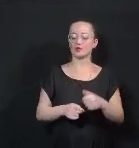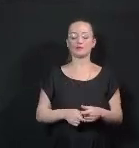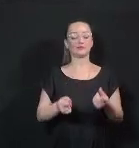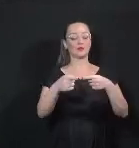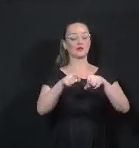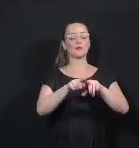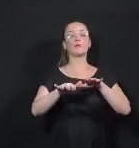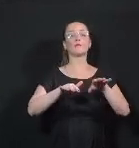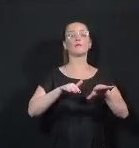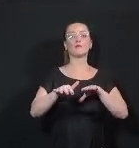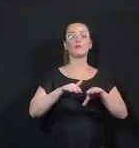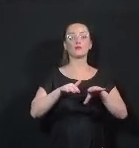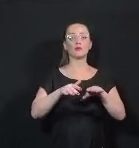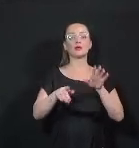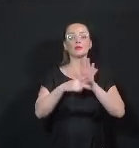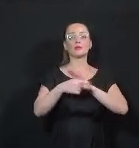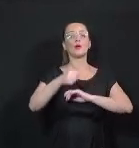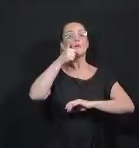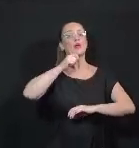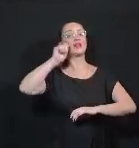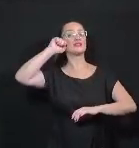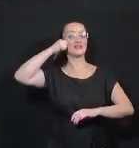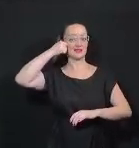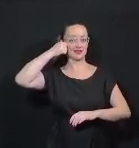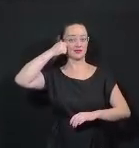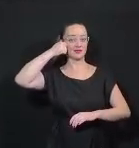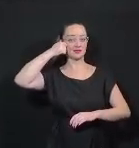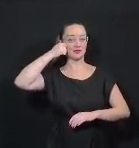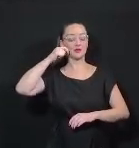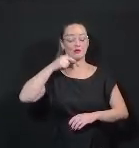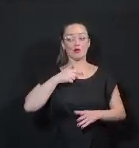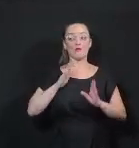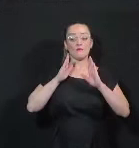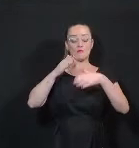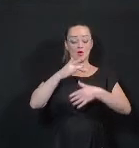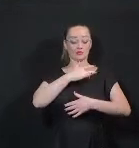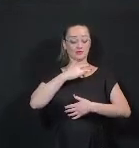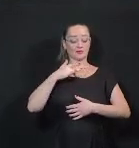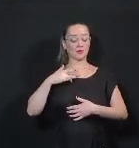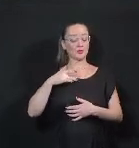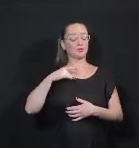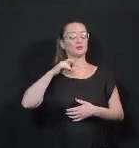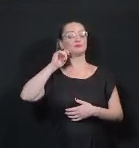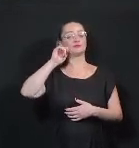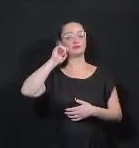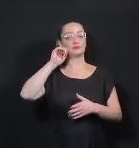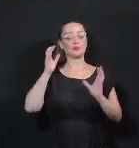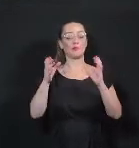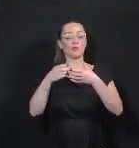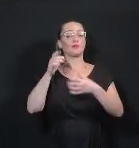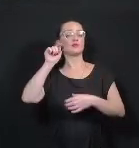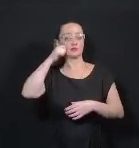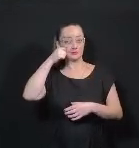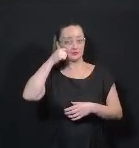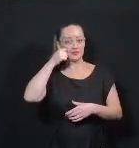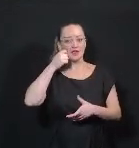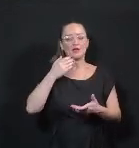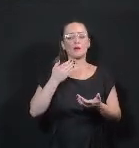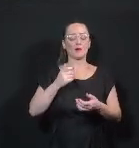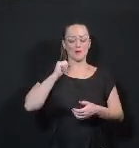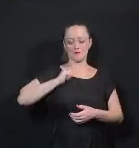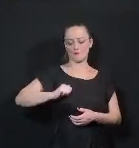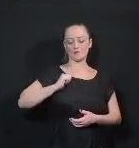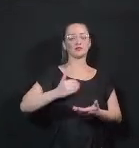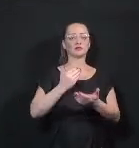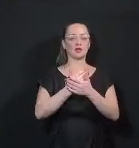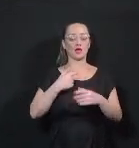movimentos das mulheres negras pela saúde da população negra, por bolsas de estudo, igualdade racial